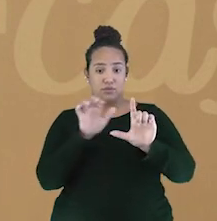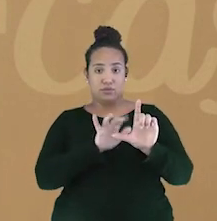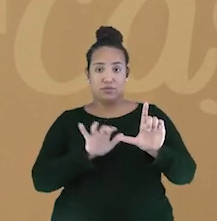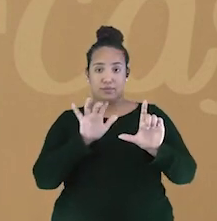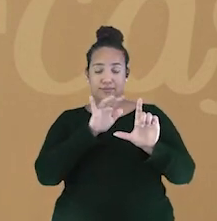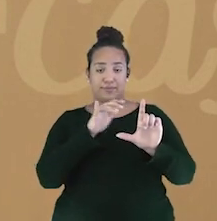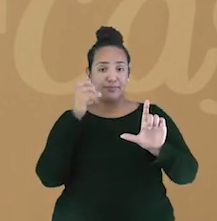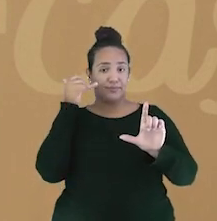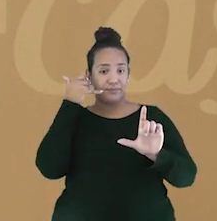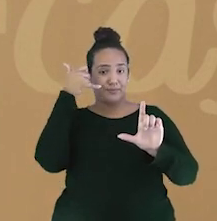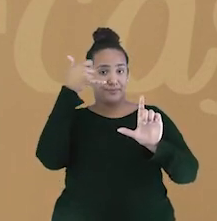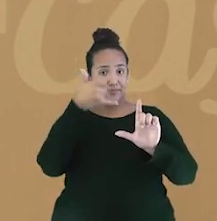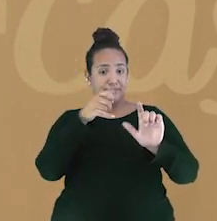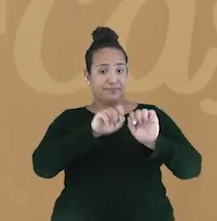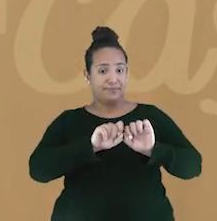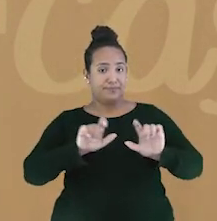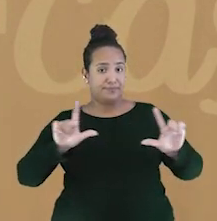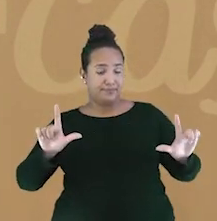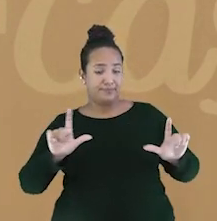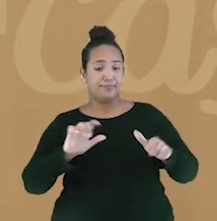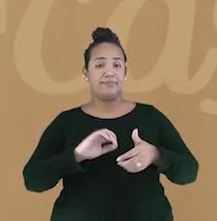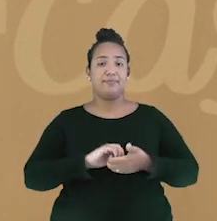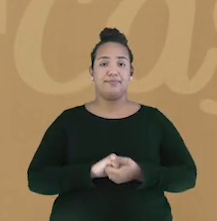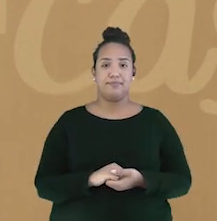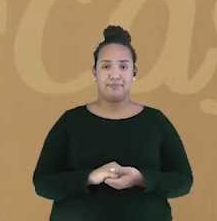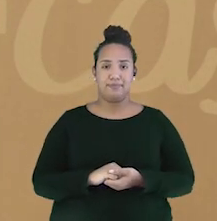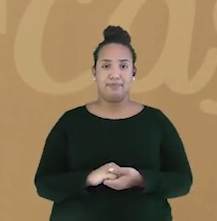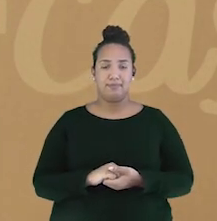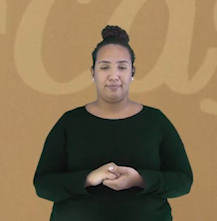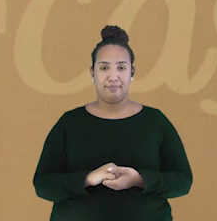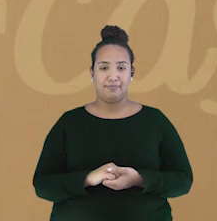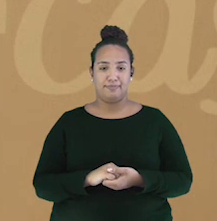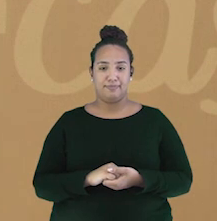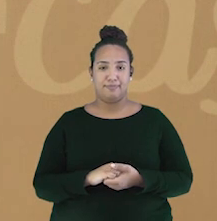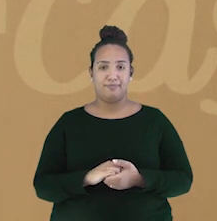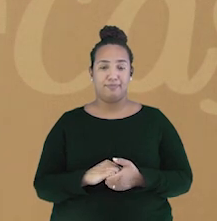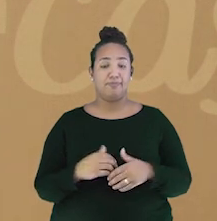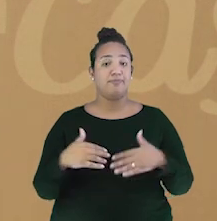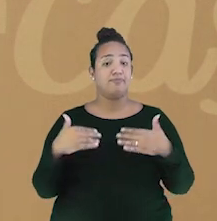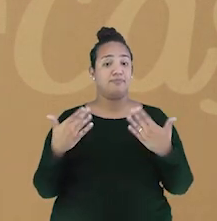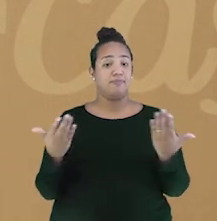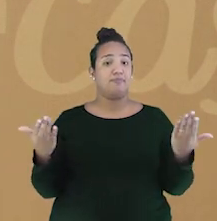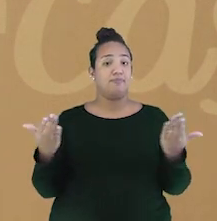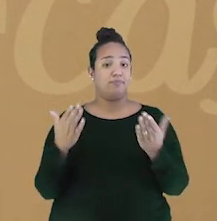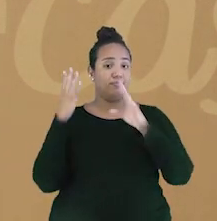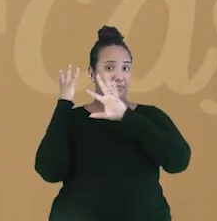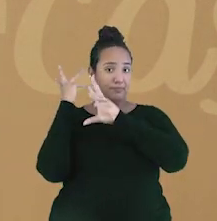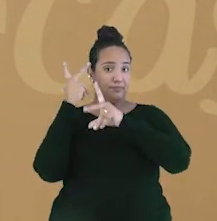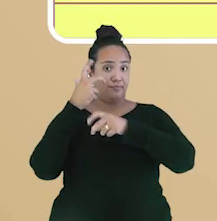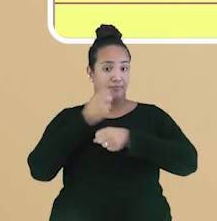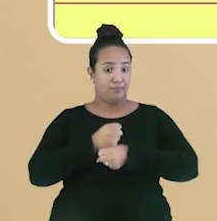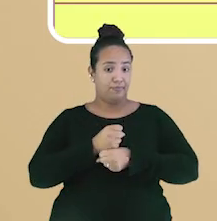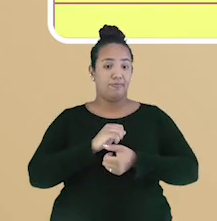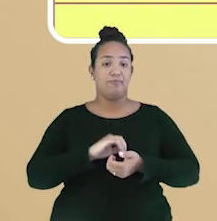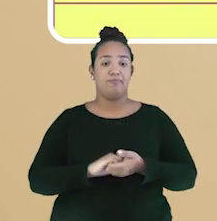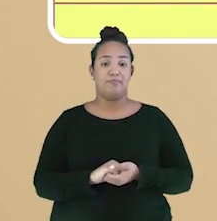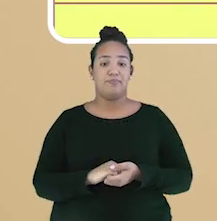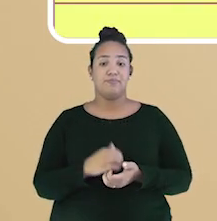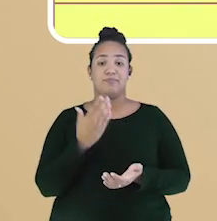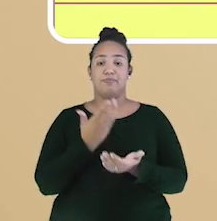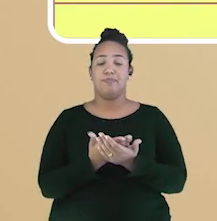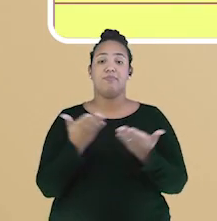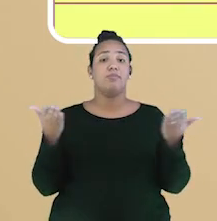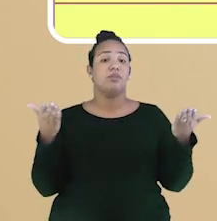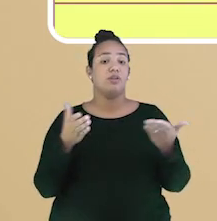QR Code que aparece aí na sua tela pessoal vamos falar do que a gente estudou hoje na aula de hoje